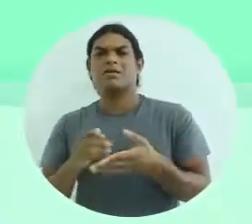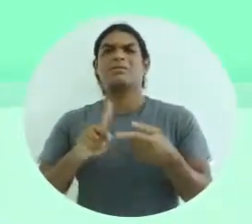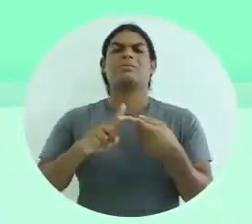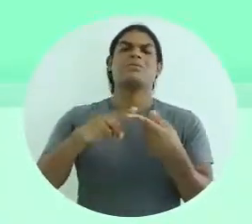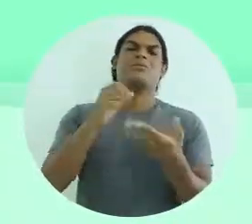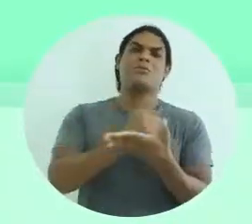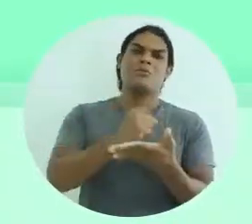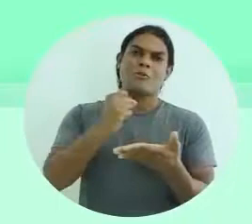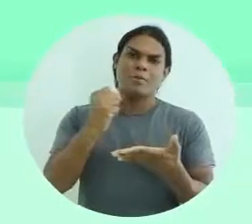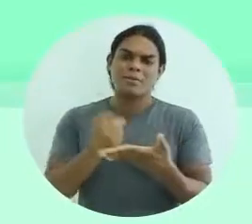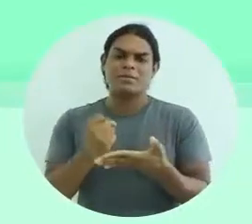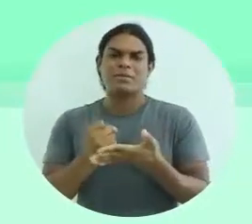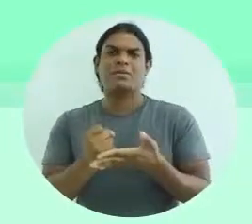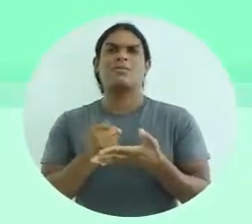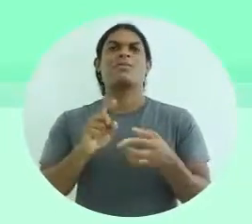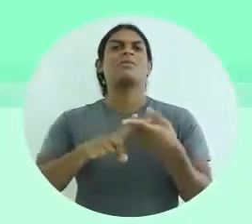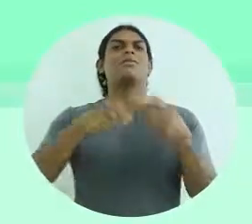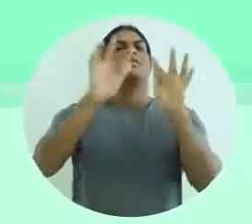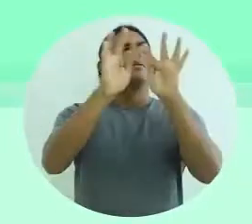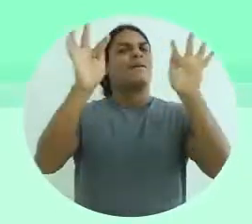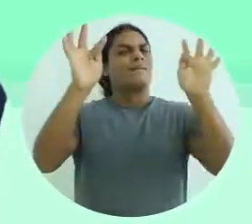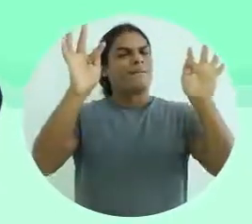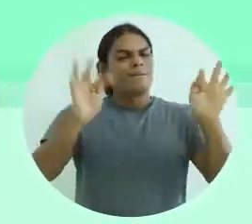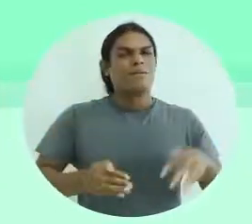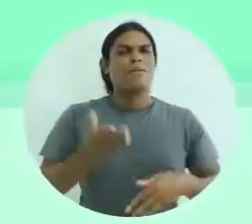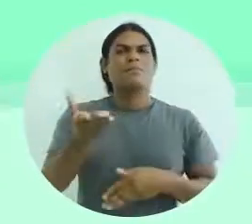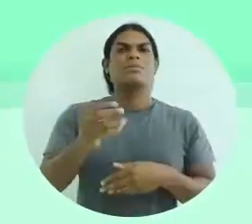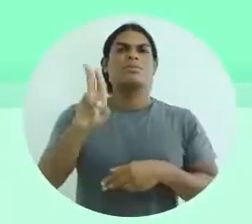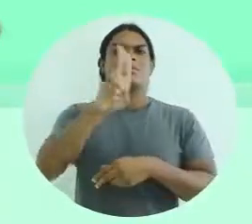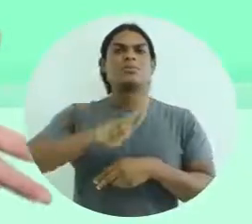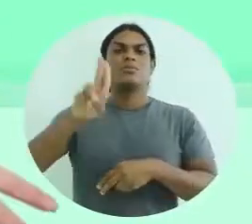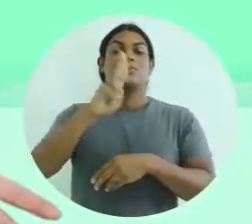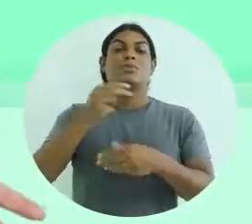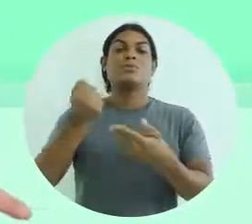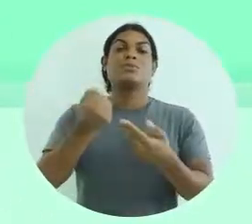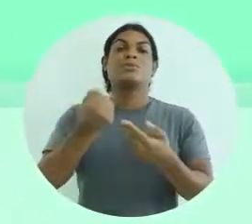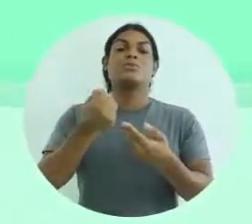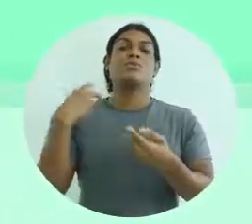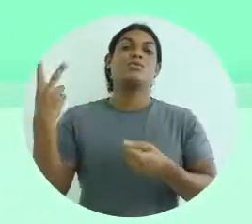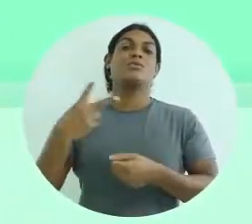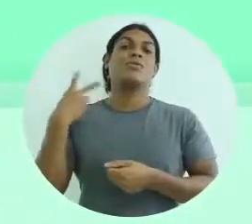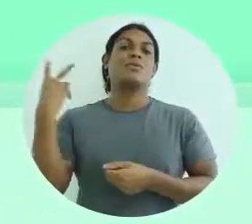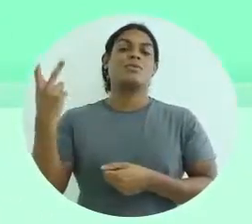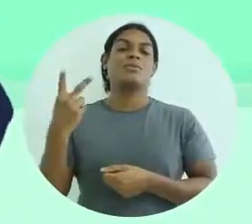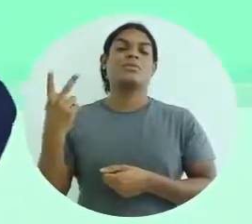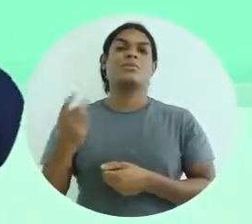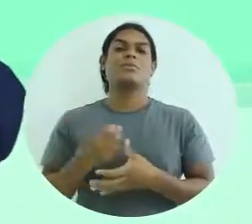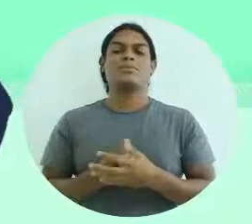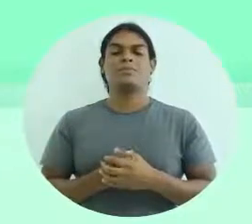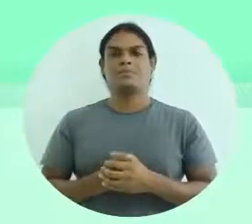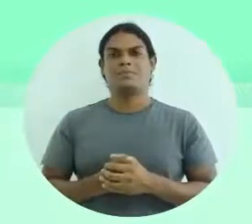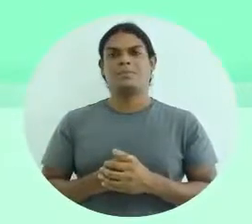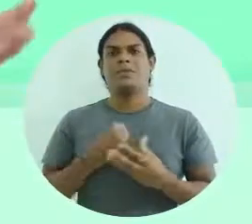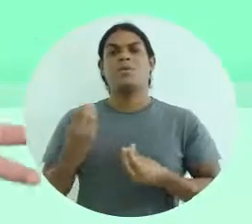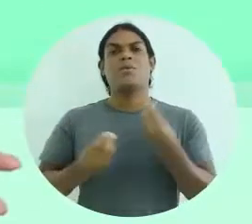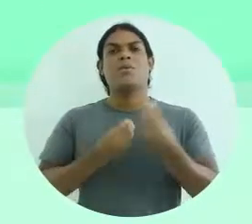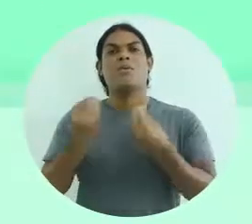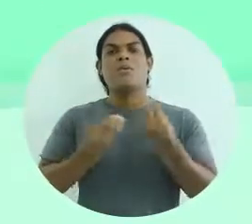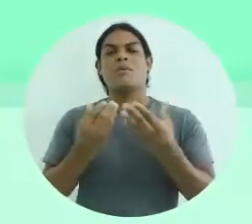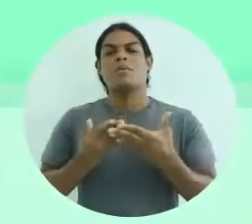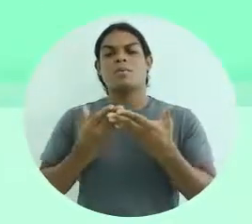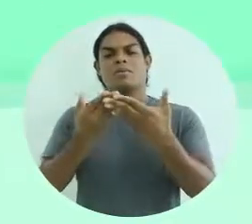burocráticos, as formas, como você montar o preço, como são os processos de exportação, de importação, os